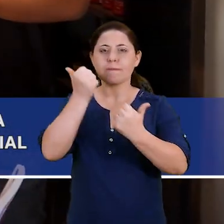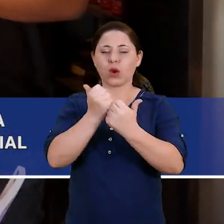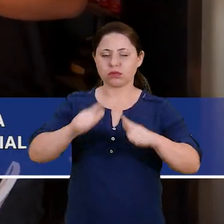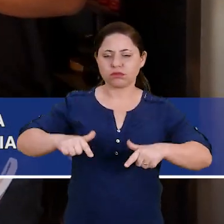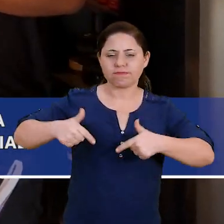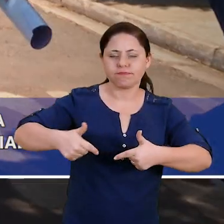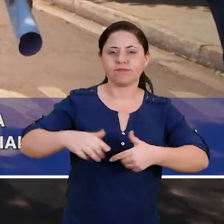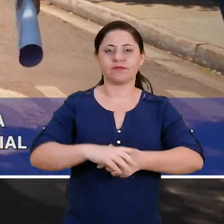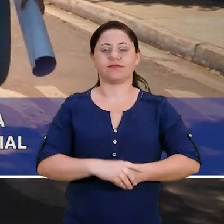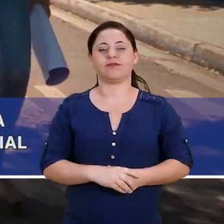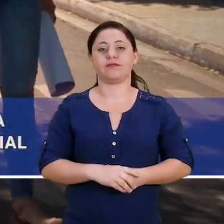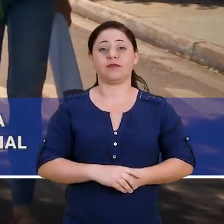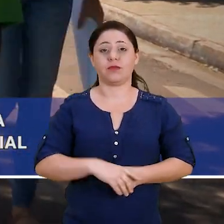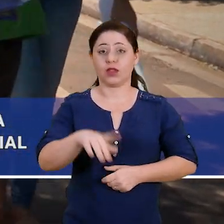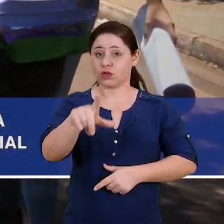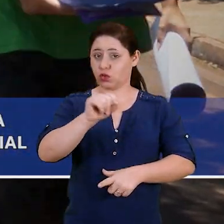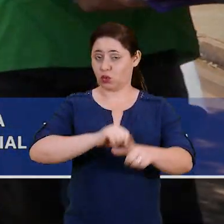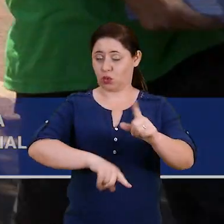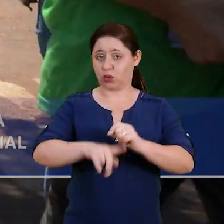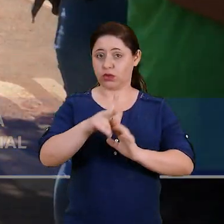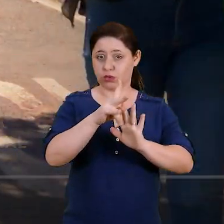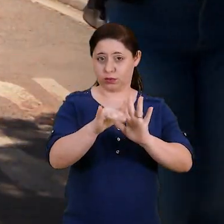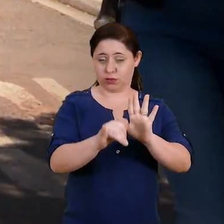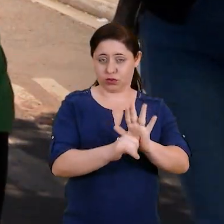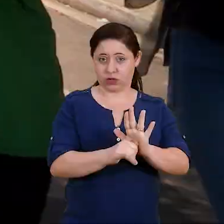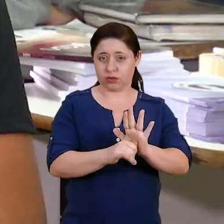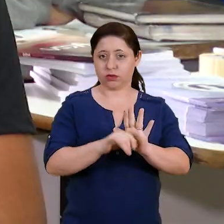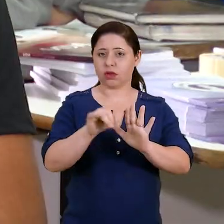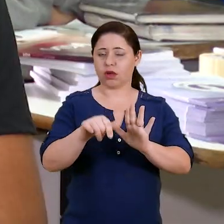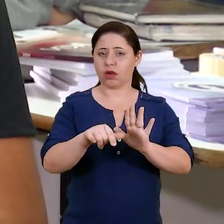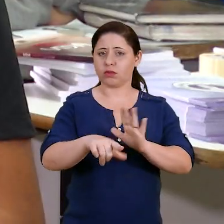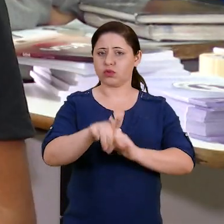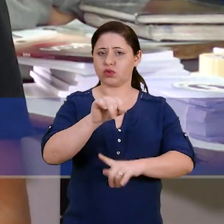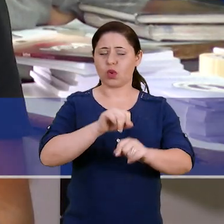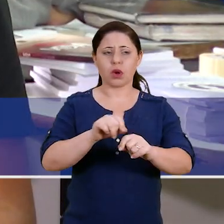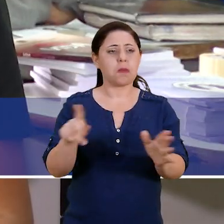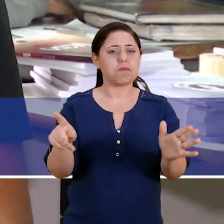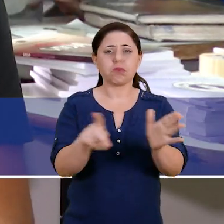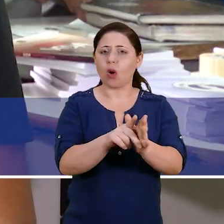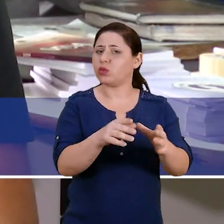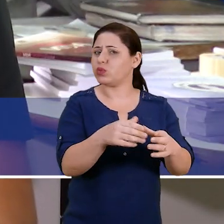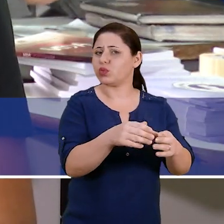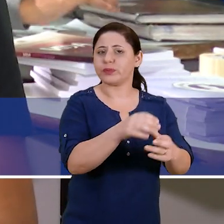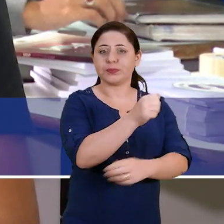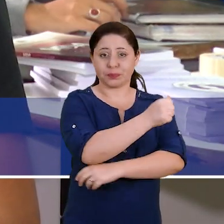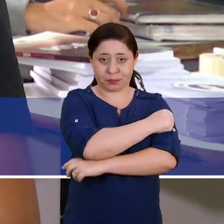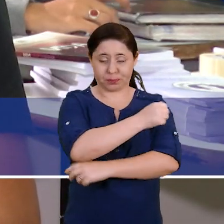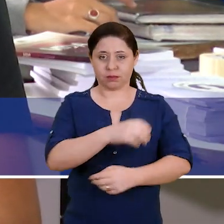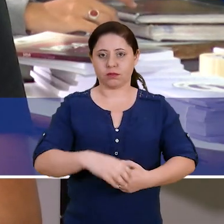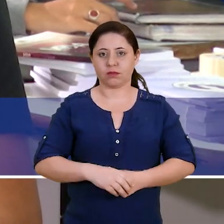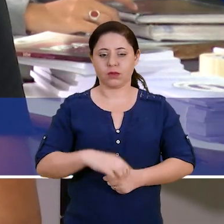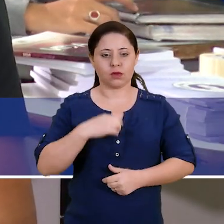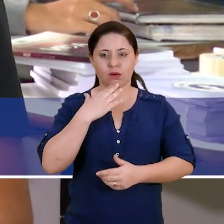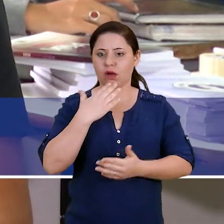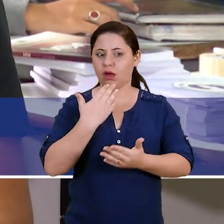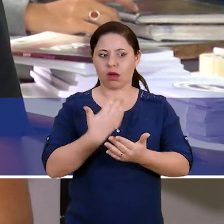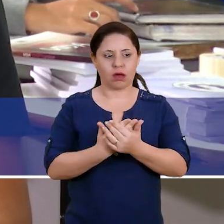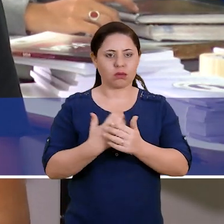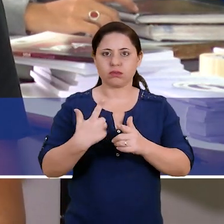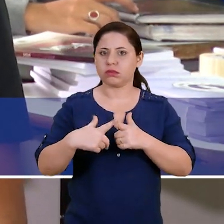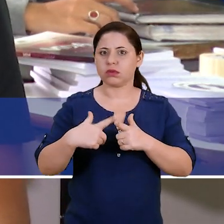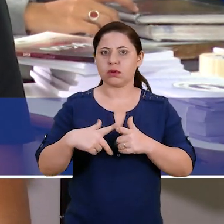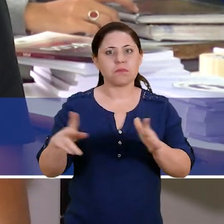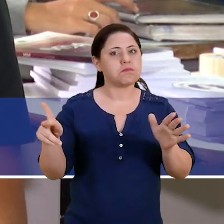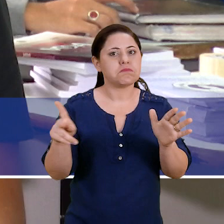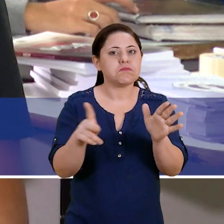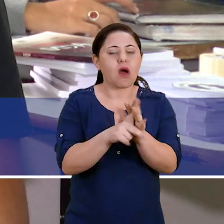apoio nessa luta. A escolha desse projeto foi uma escolha que partiu da própria turma. E eu fiquei impressionado porque são